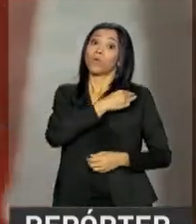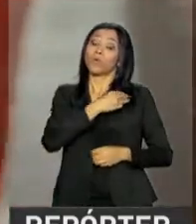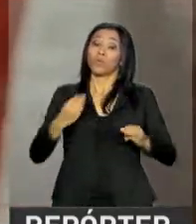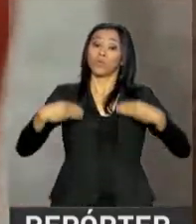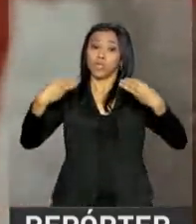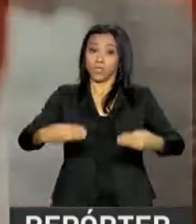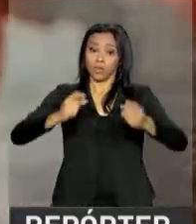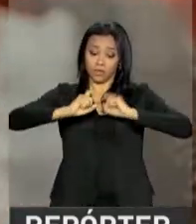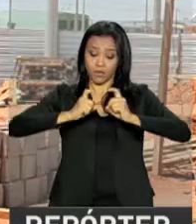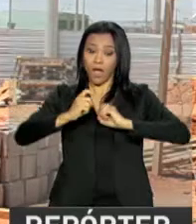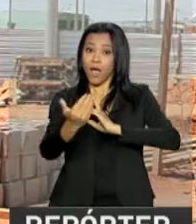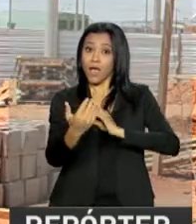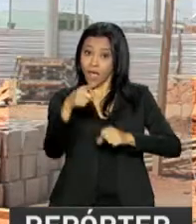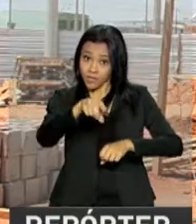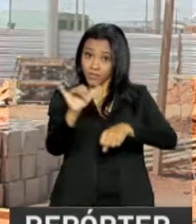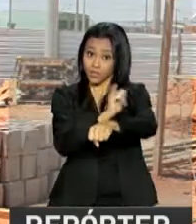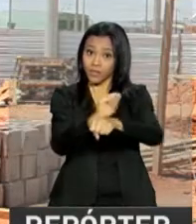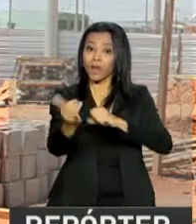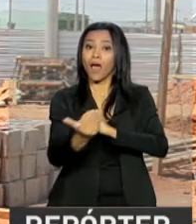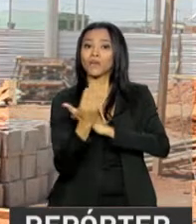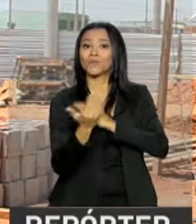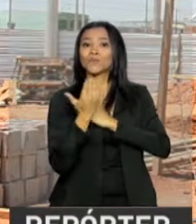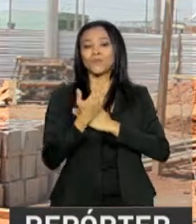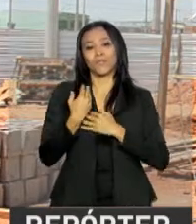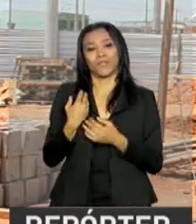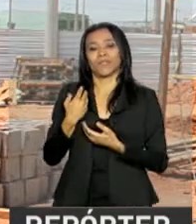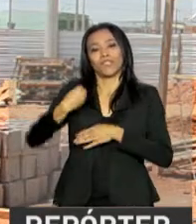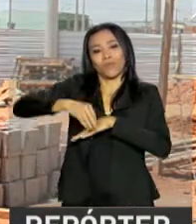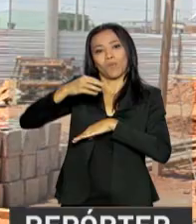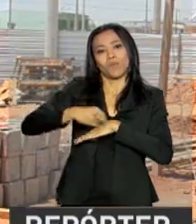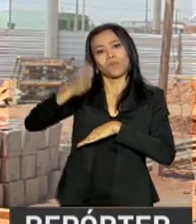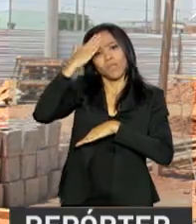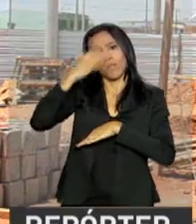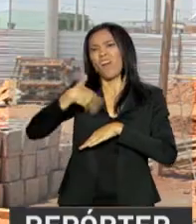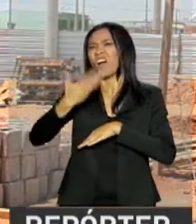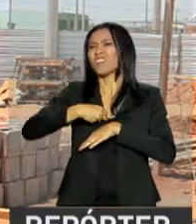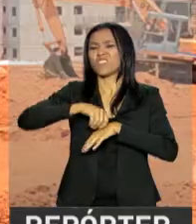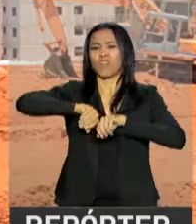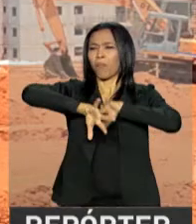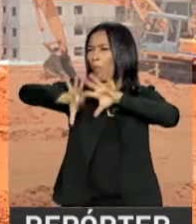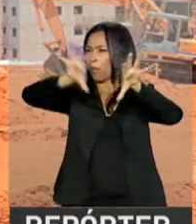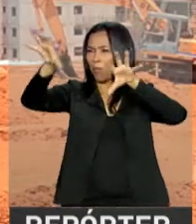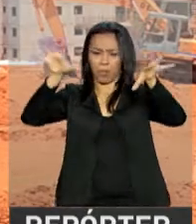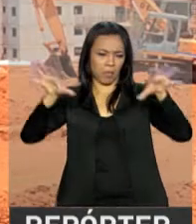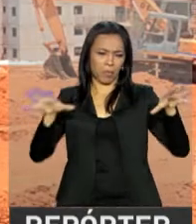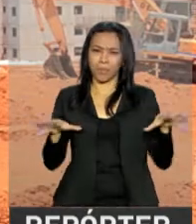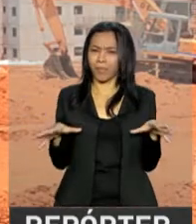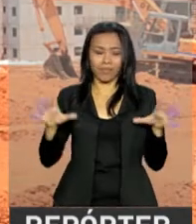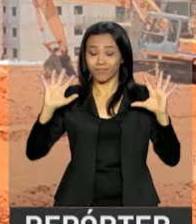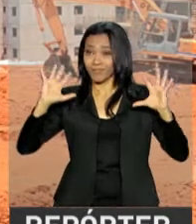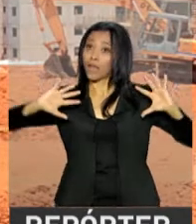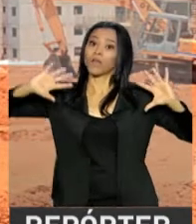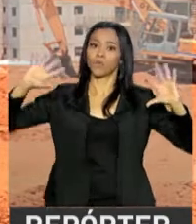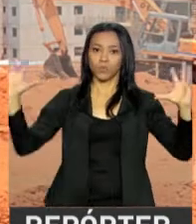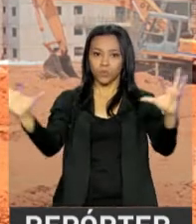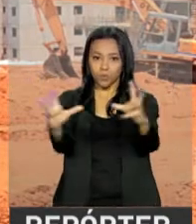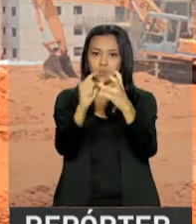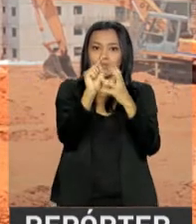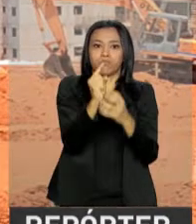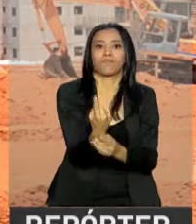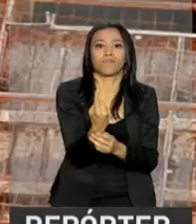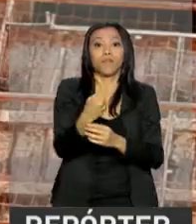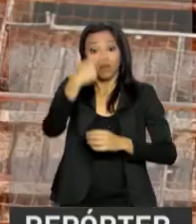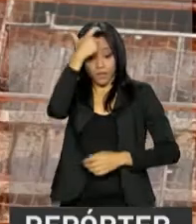ferramenta ajuda o governo a ter um acesso unificado às informações que antes estavam em vários sistemas. E para o cidadão, uma forma